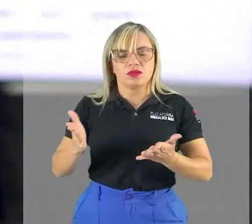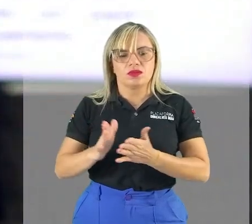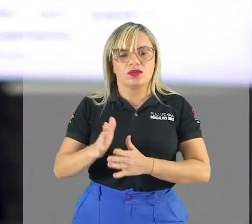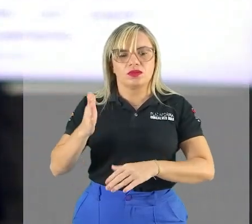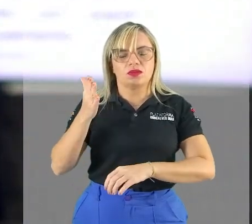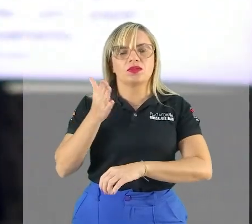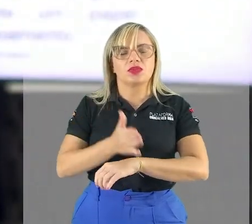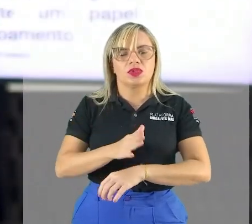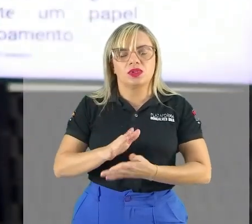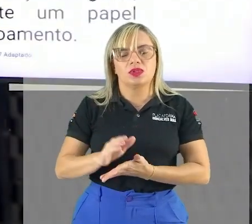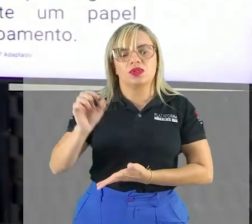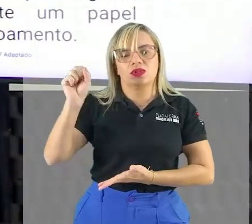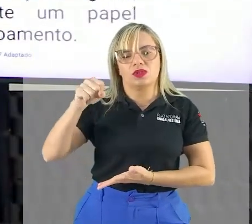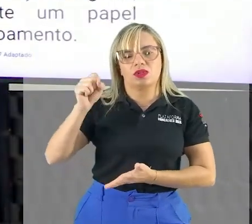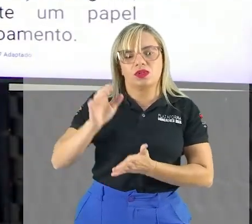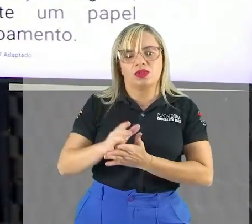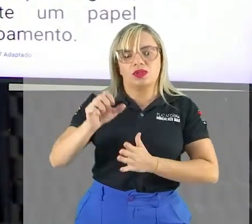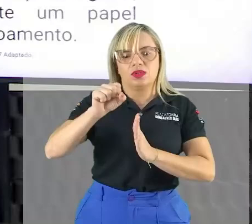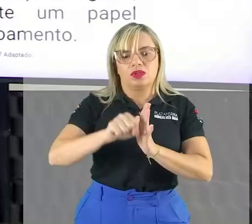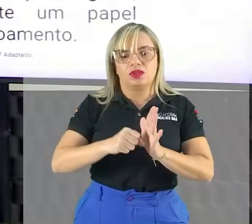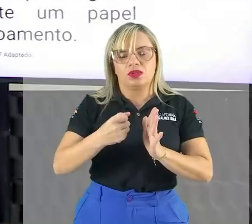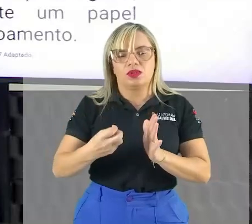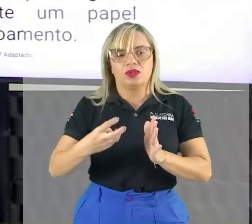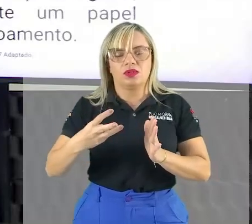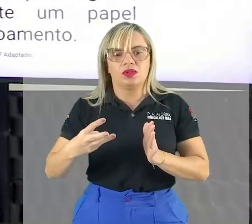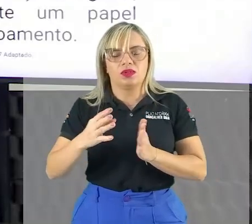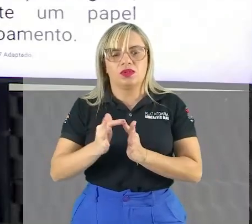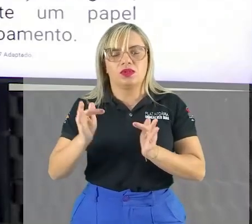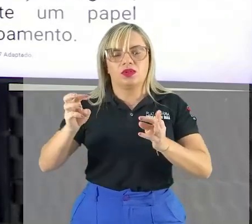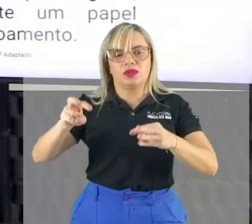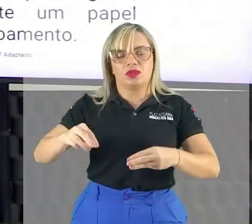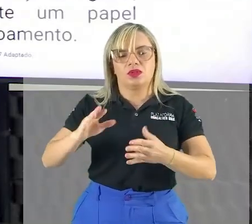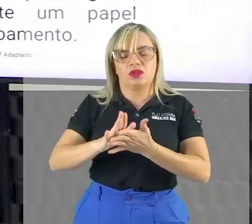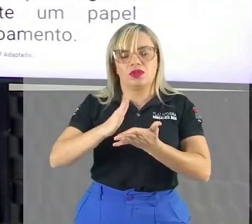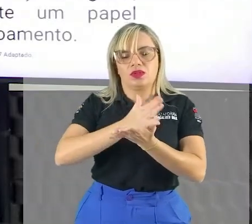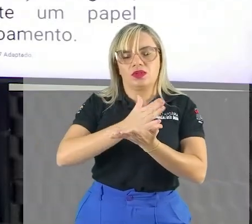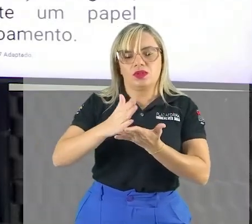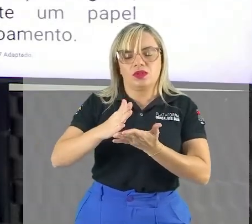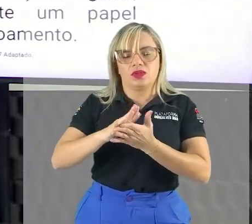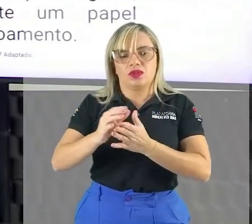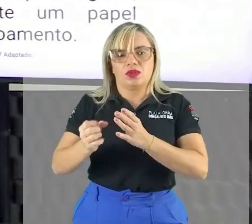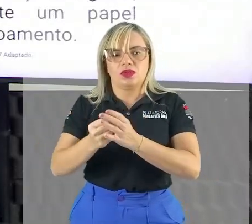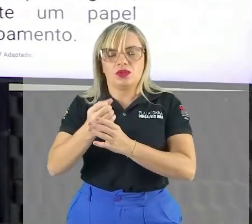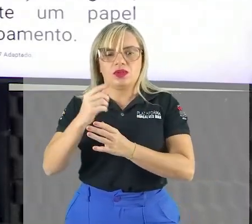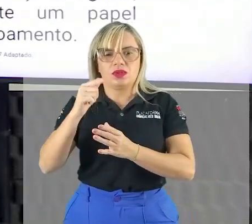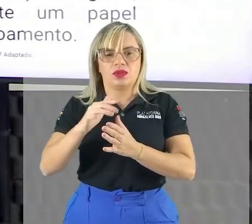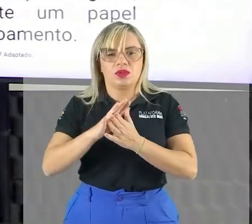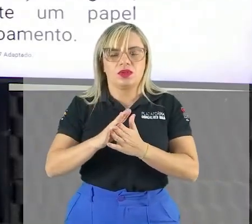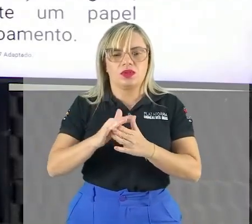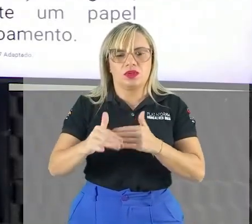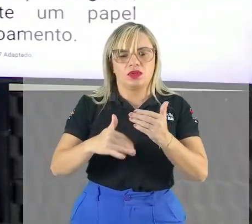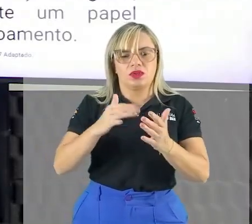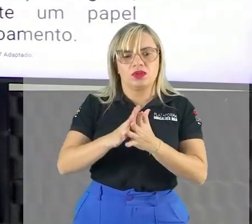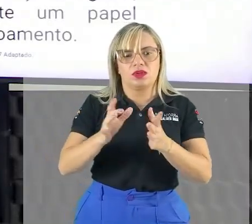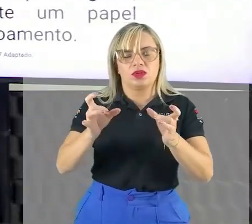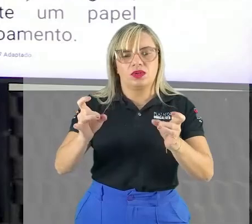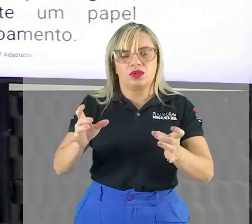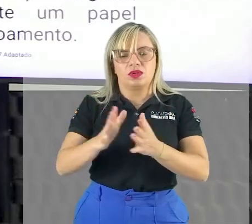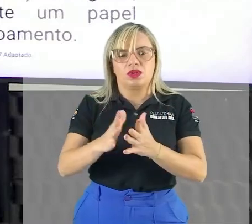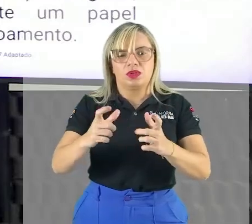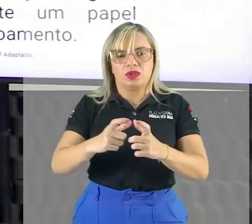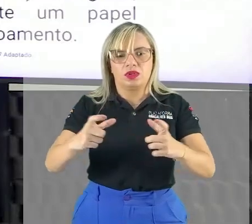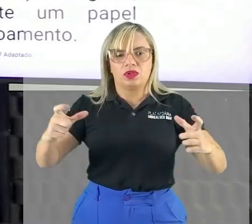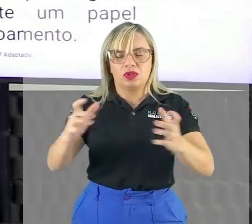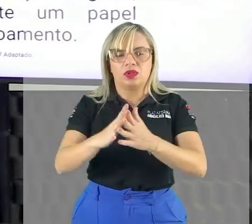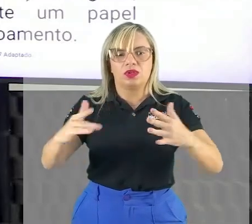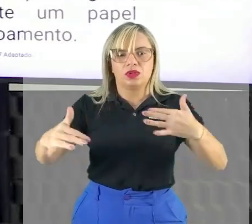mesmo? Gente, nós estamos falando do século III, o finalzinho dessa Idade Média, quando começa a surgir o comércio novamente, as grandes cidades, começa a